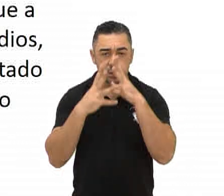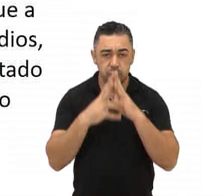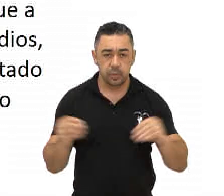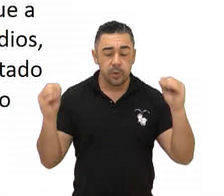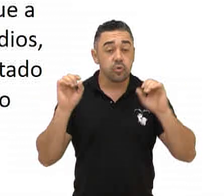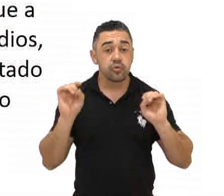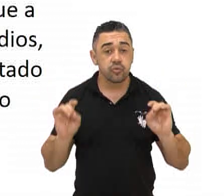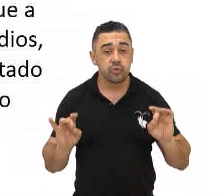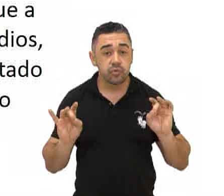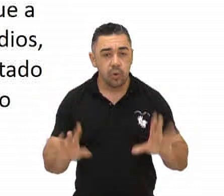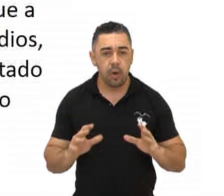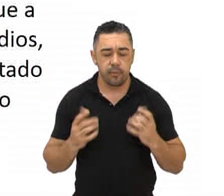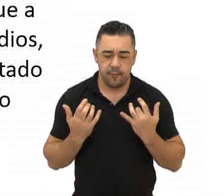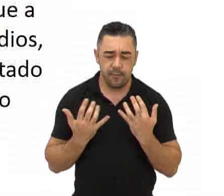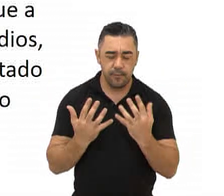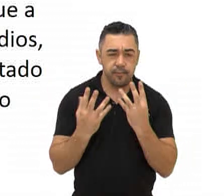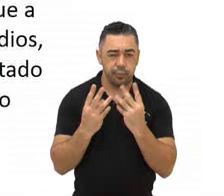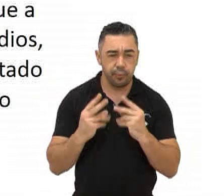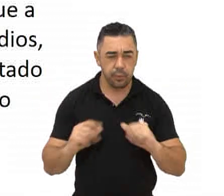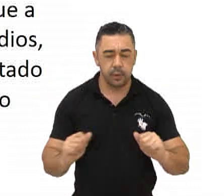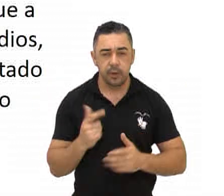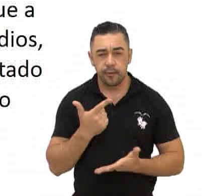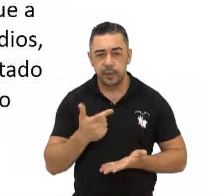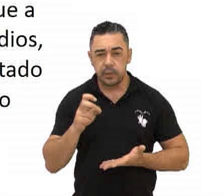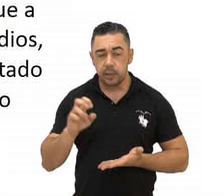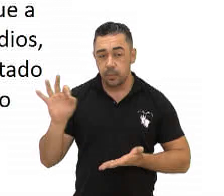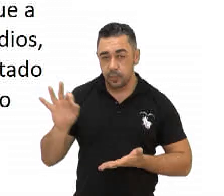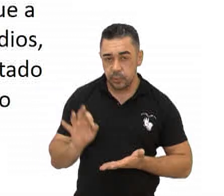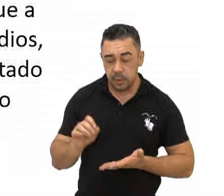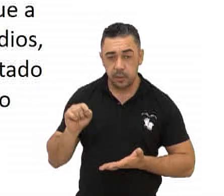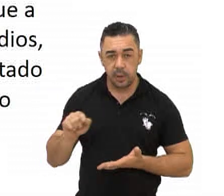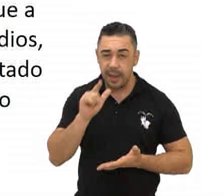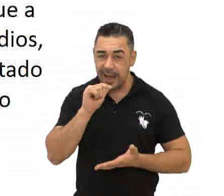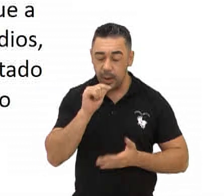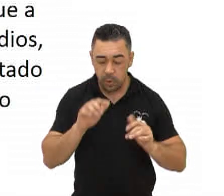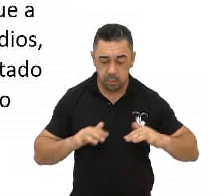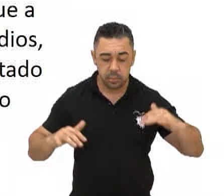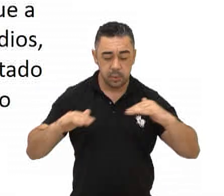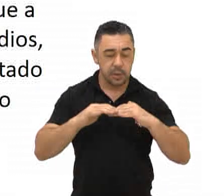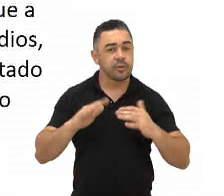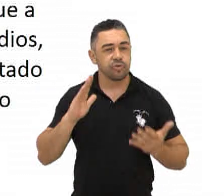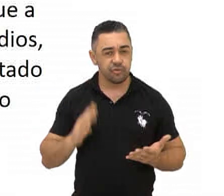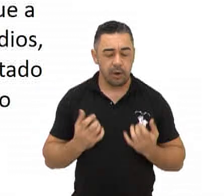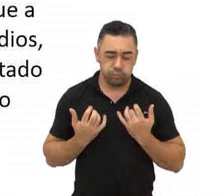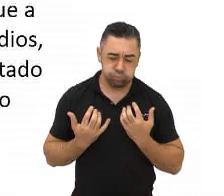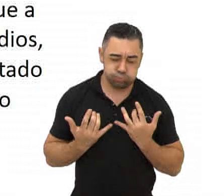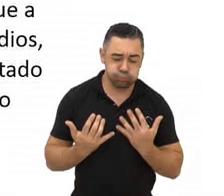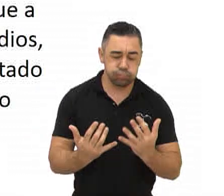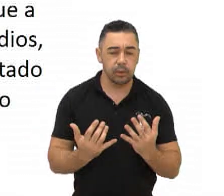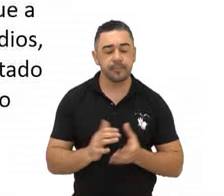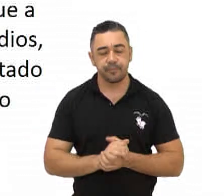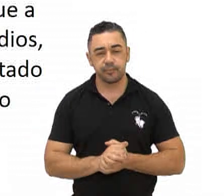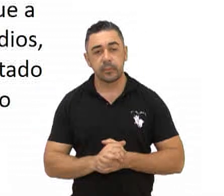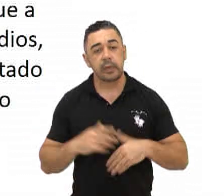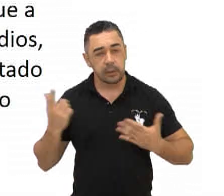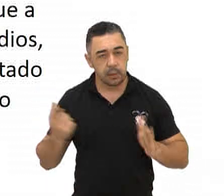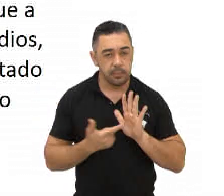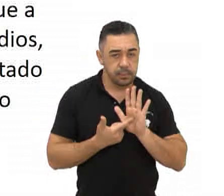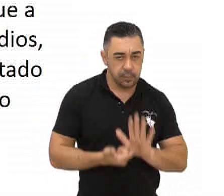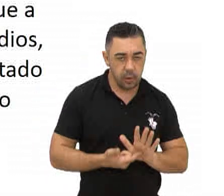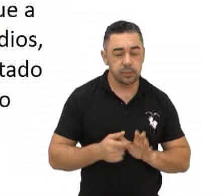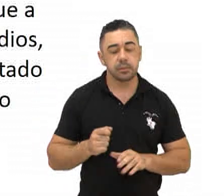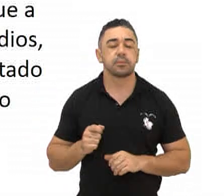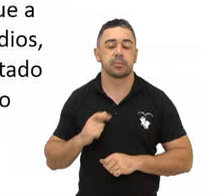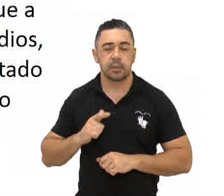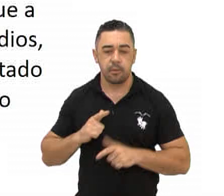restam cinzas. Mais de 25% da maior planície alagável do mundo já foram consumidos pelo fogo, segundo mostram